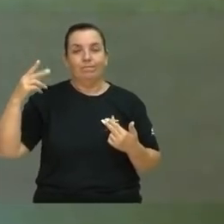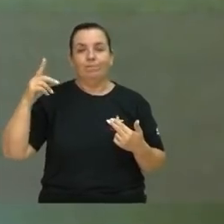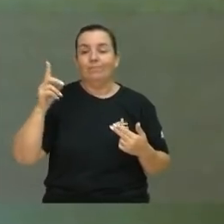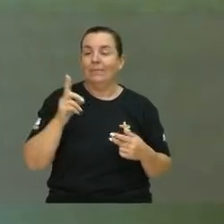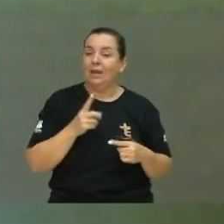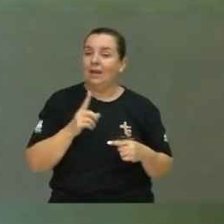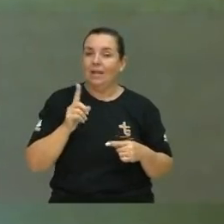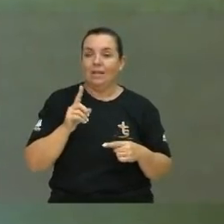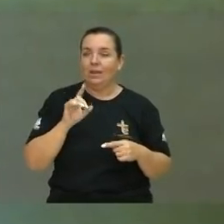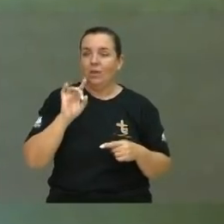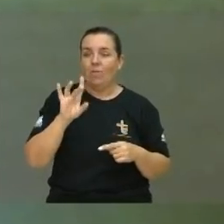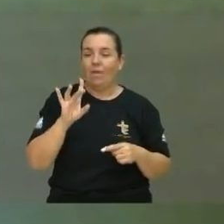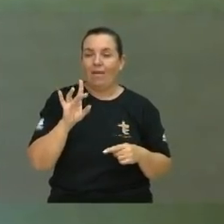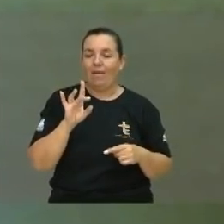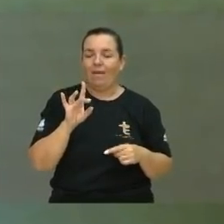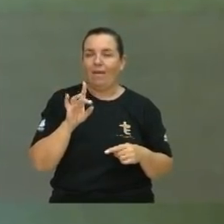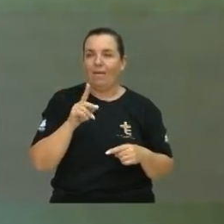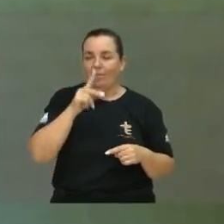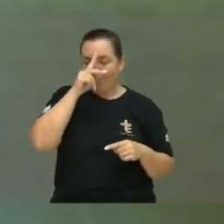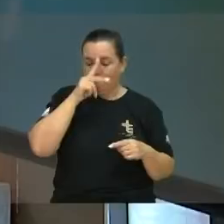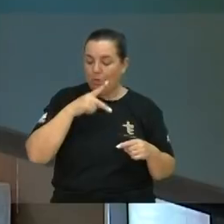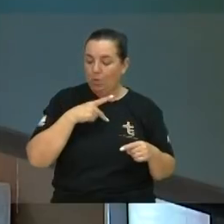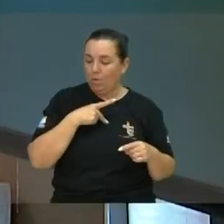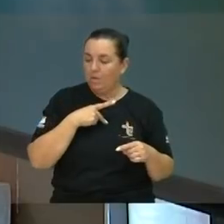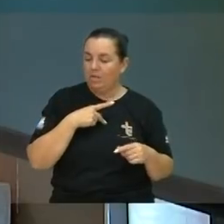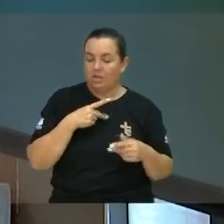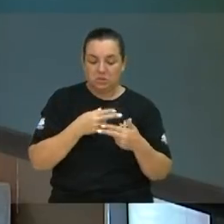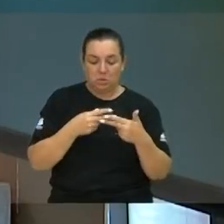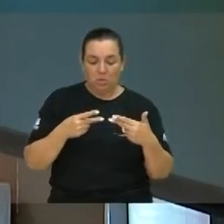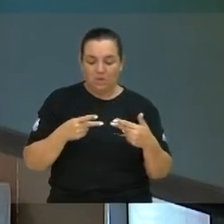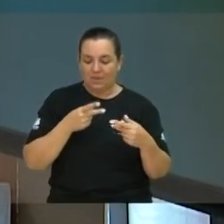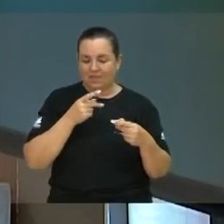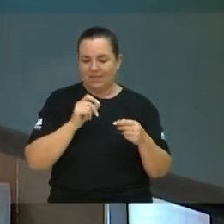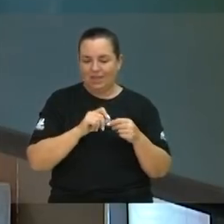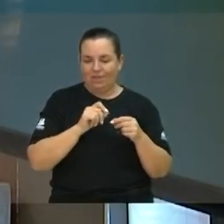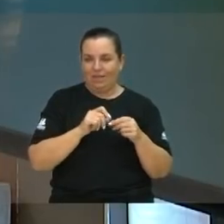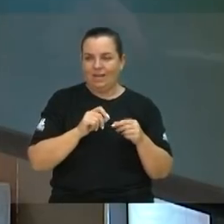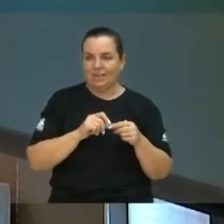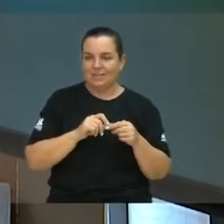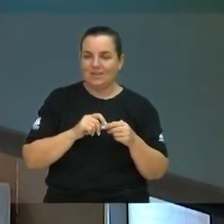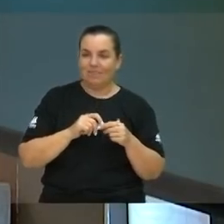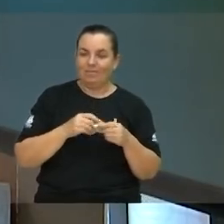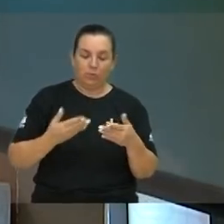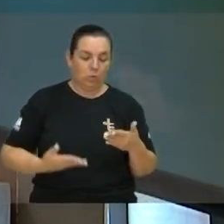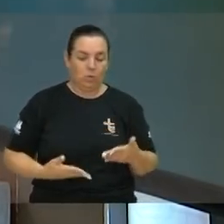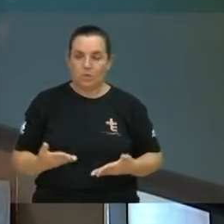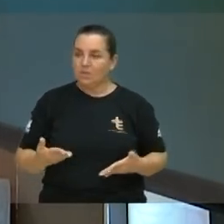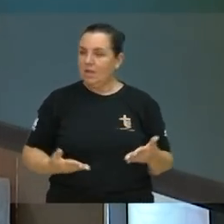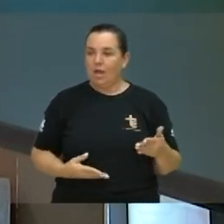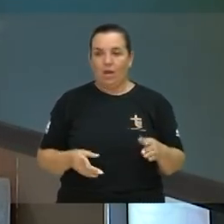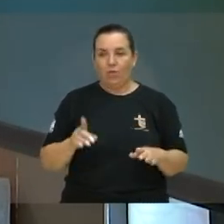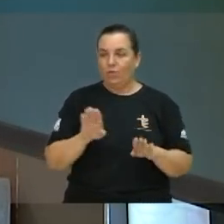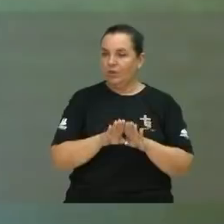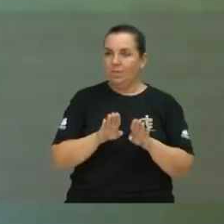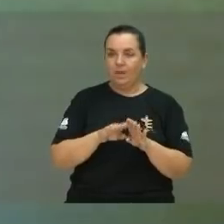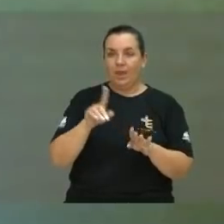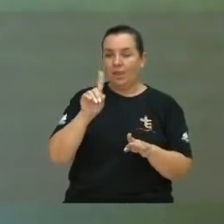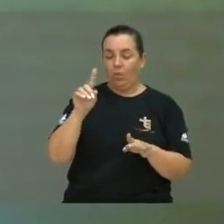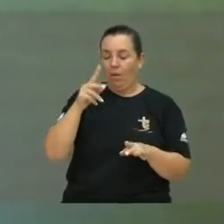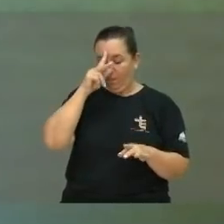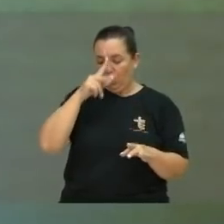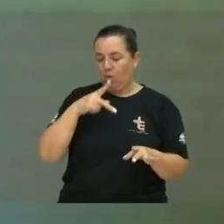enviado por sua própria iniciativa o servo não faz por sua própria deliberação